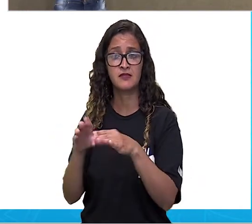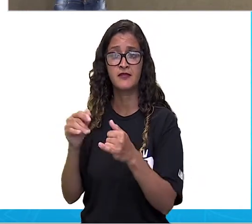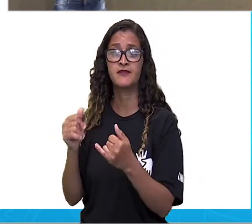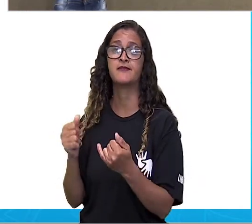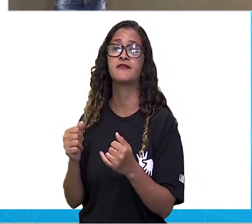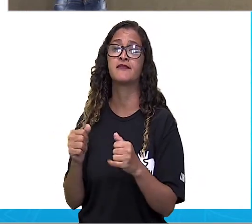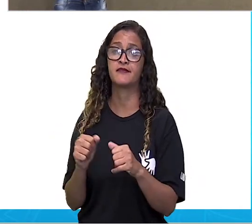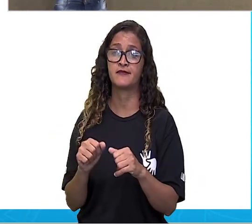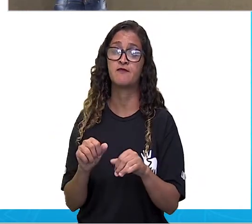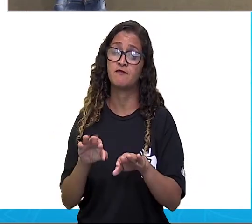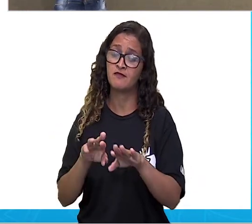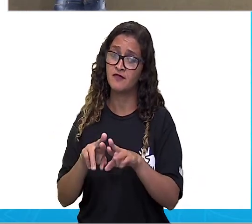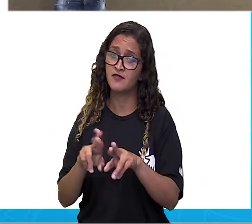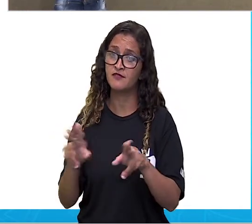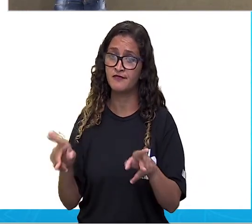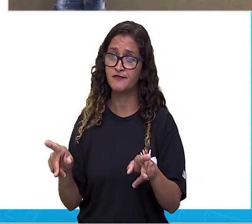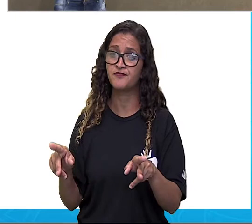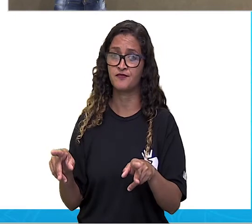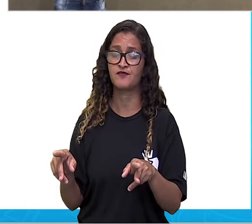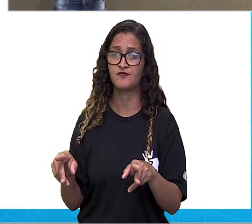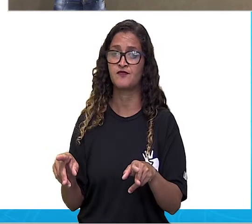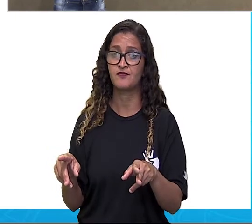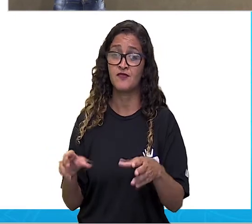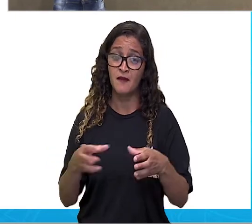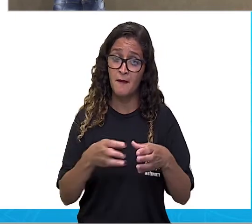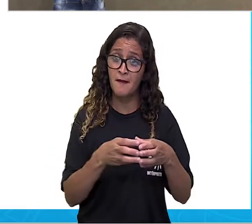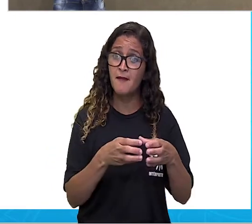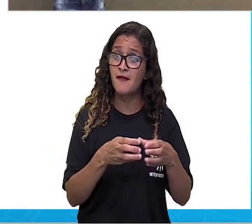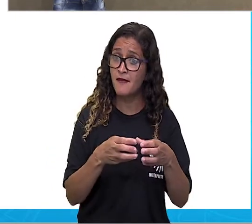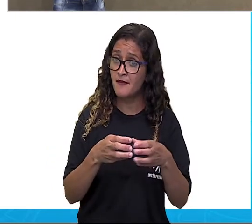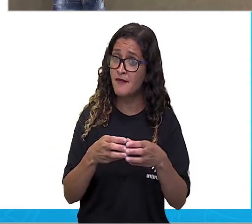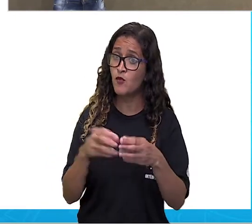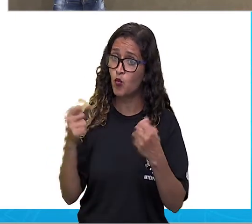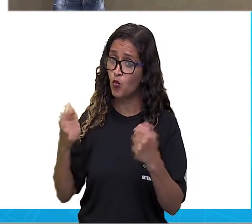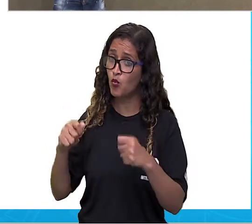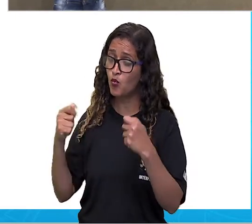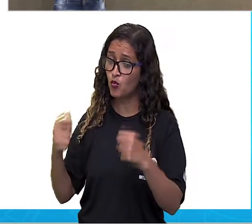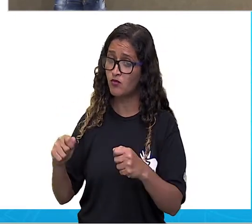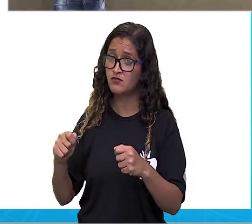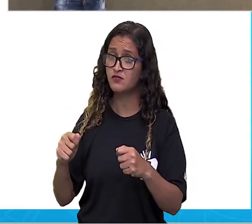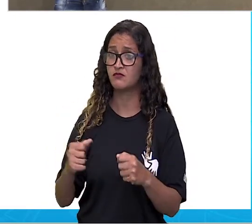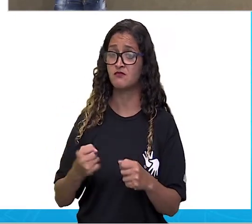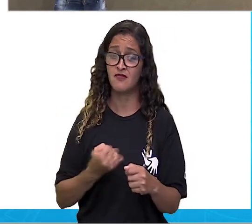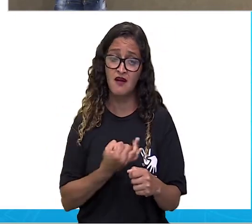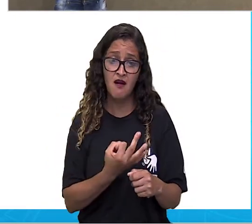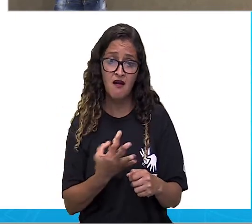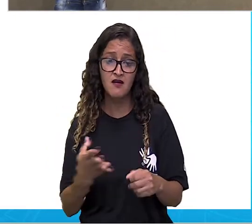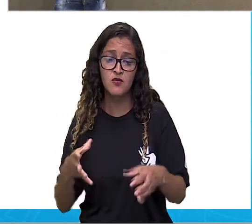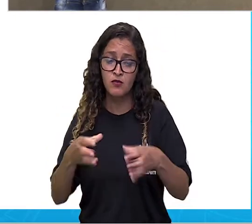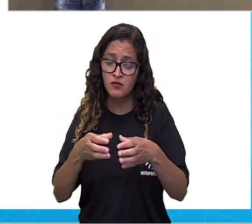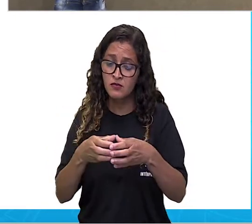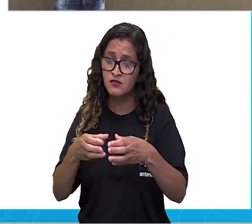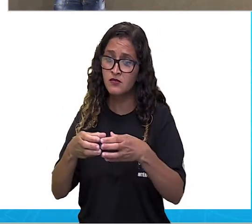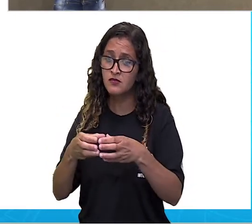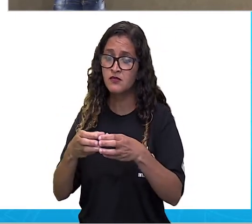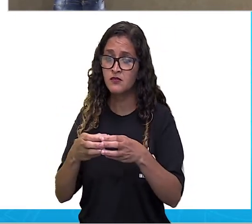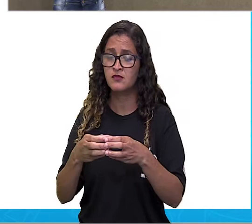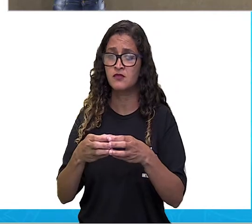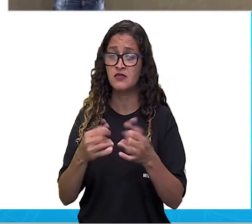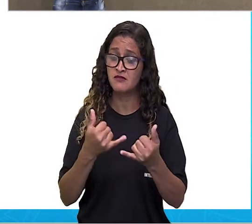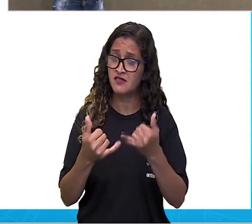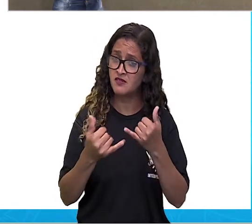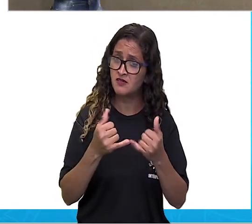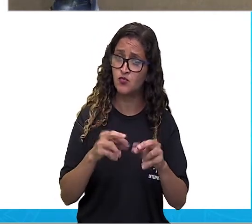de botões, você ainda pode fazer mais grupos, porque ainda existem semelhanças entre outros